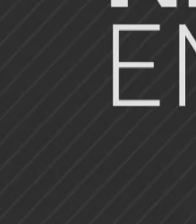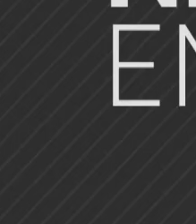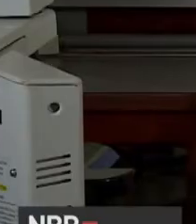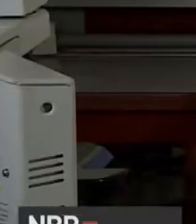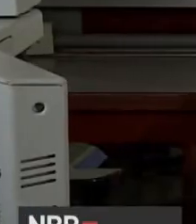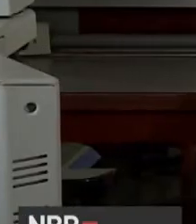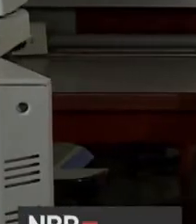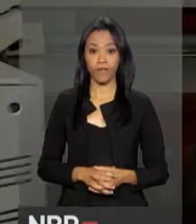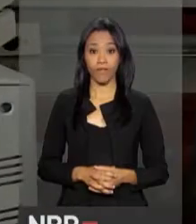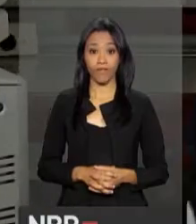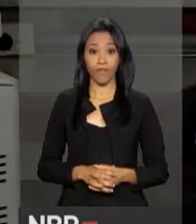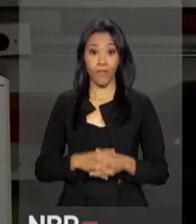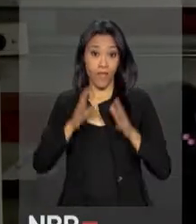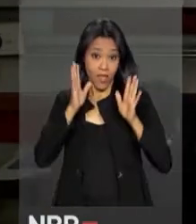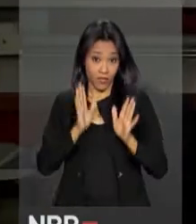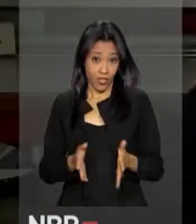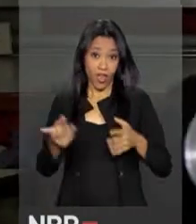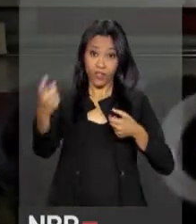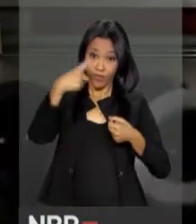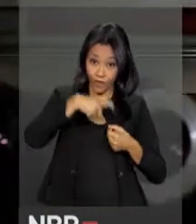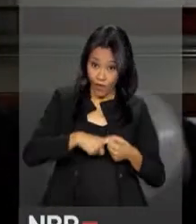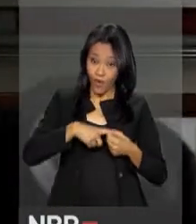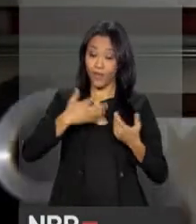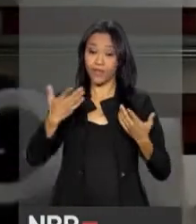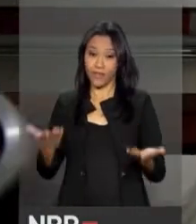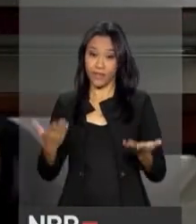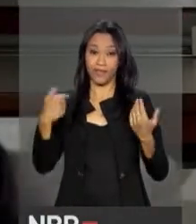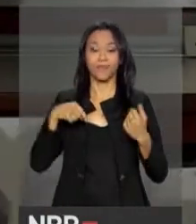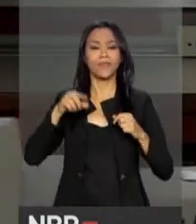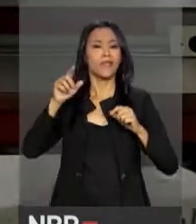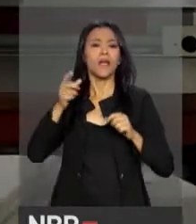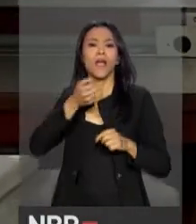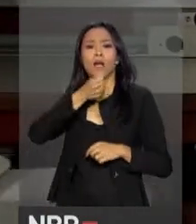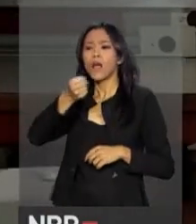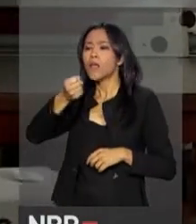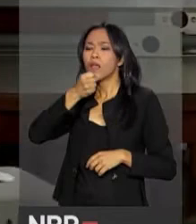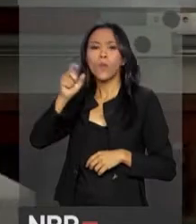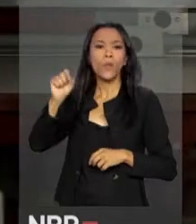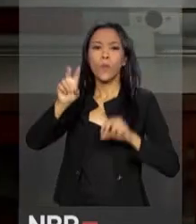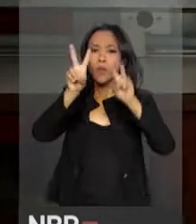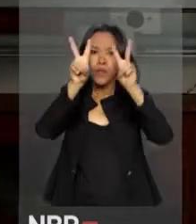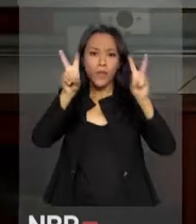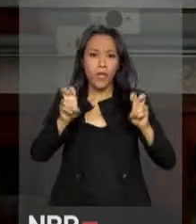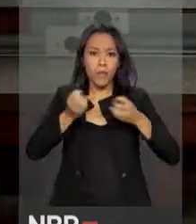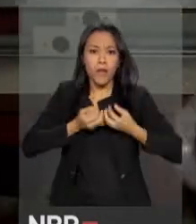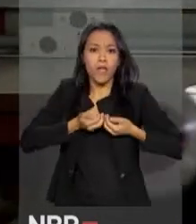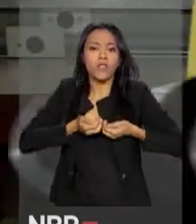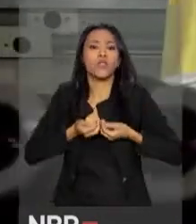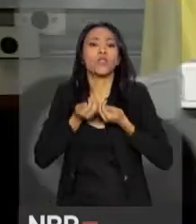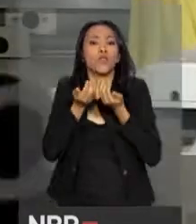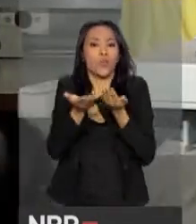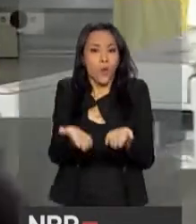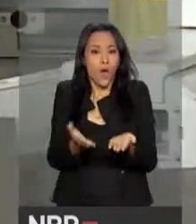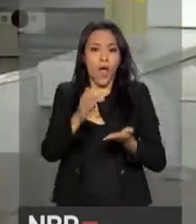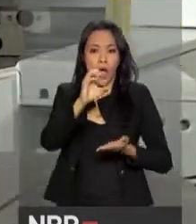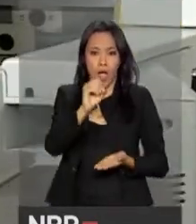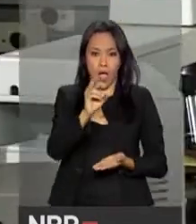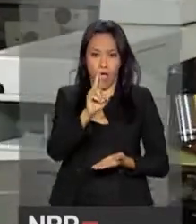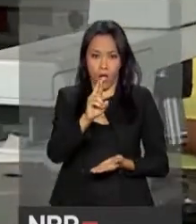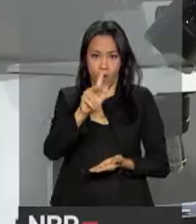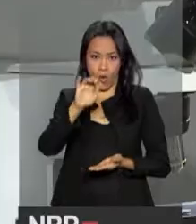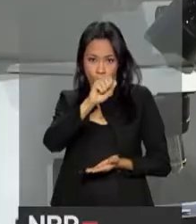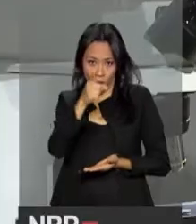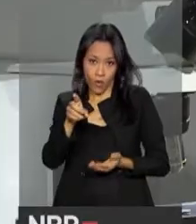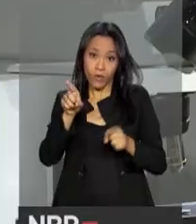já estamos de volta com nbr entrevista hoje conversando sobre doação de órgãos e tecidos aqui com a doutora daniela